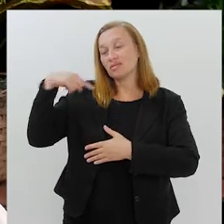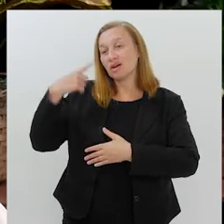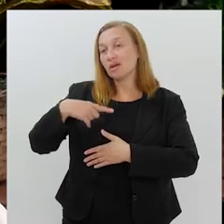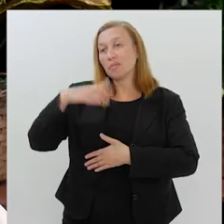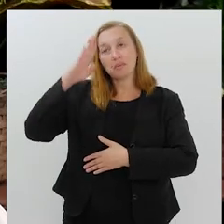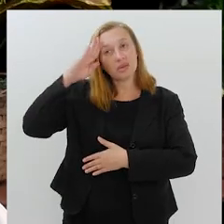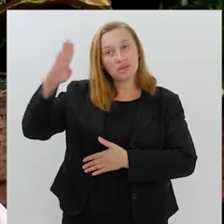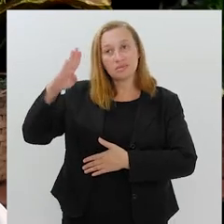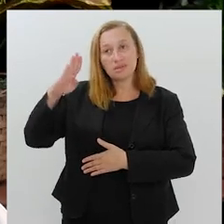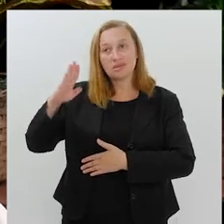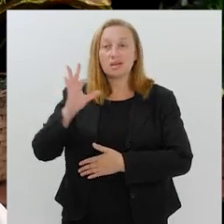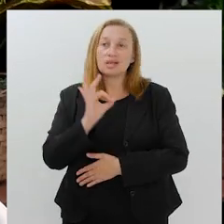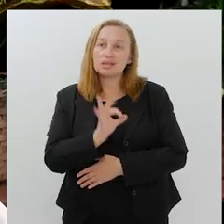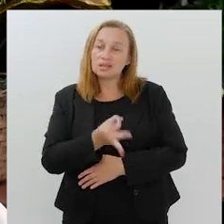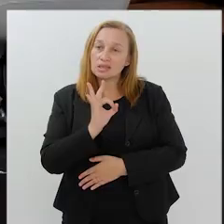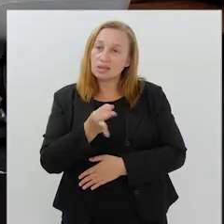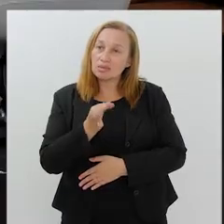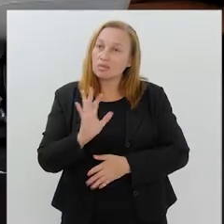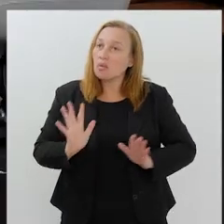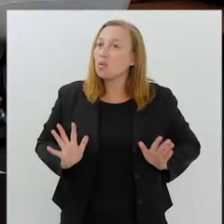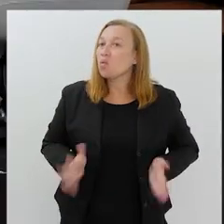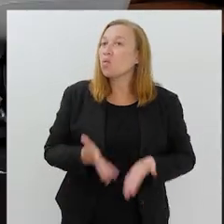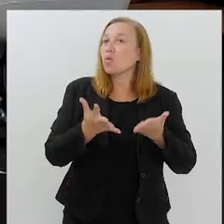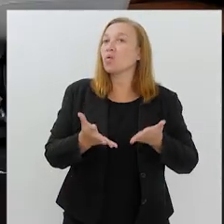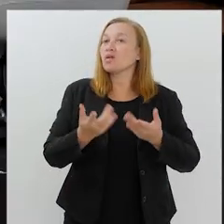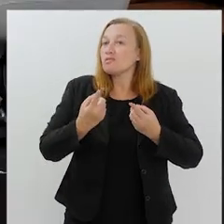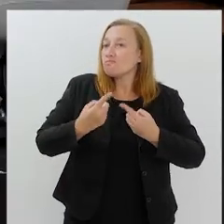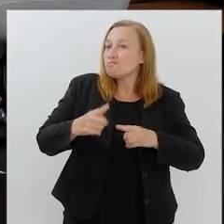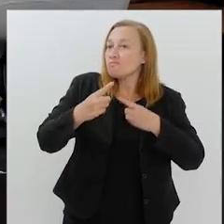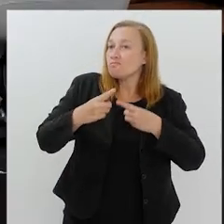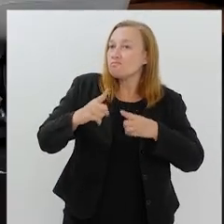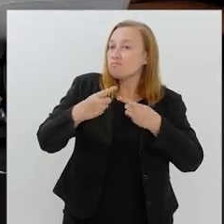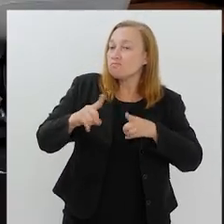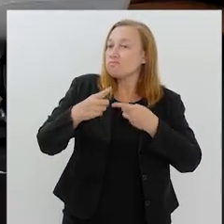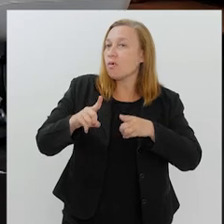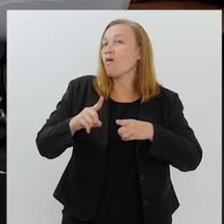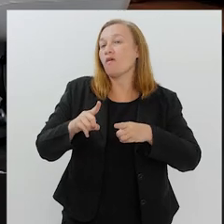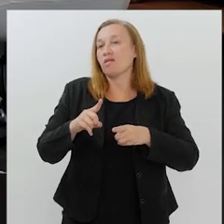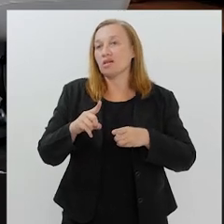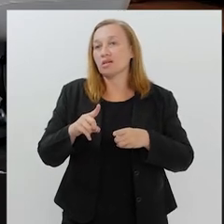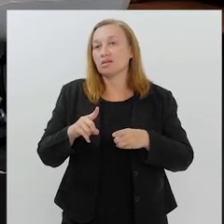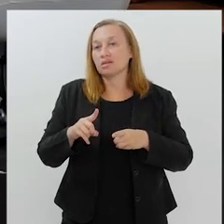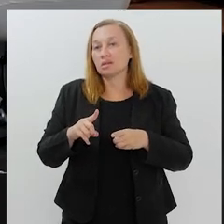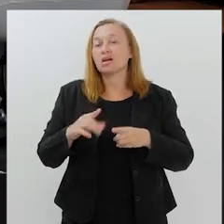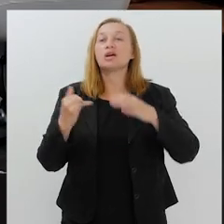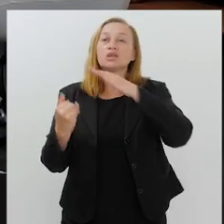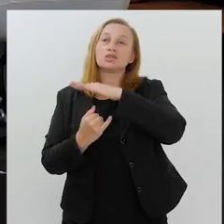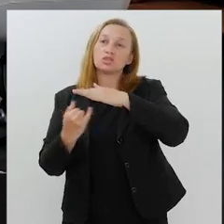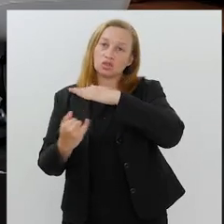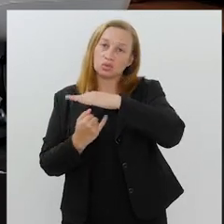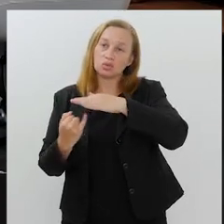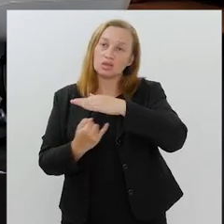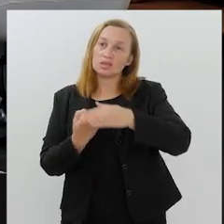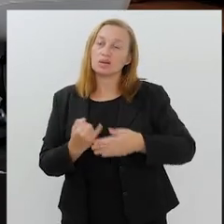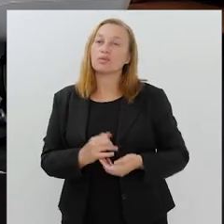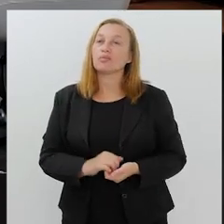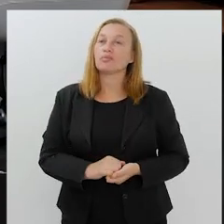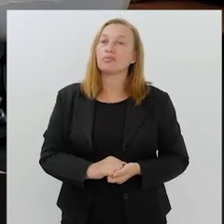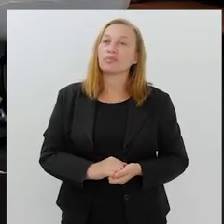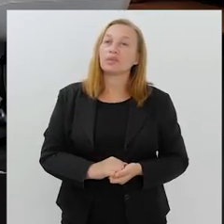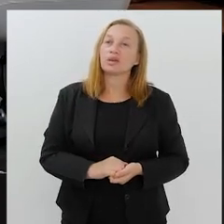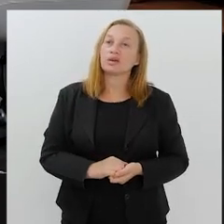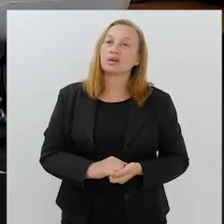advocacia é fundamental exatamente para instigar e provocar né o o institucionalmente